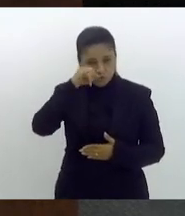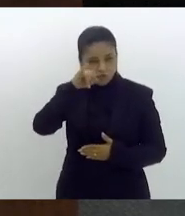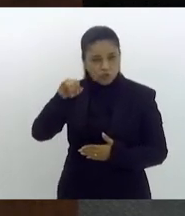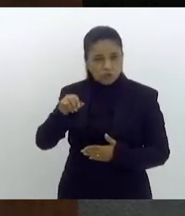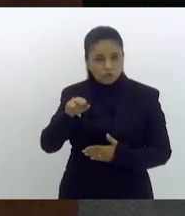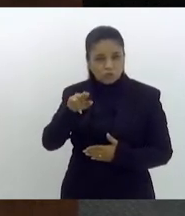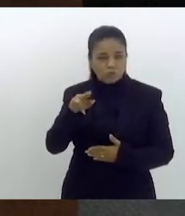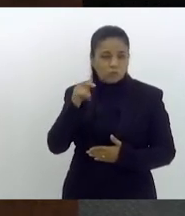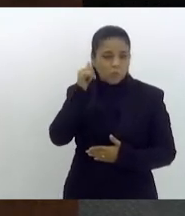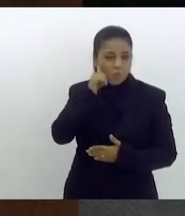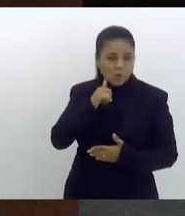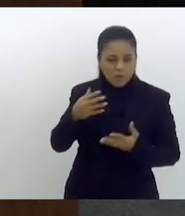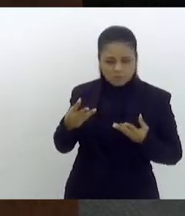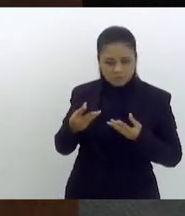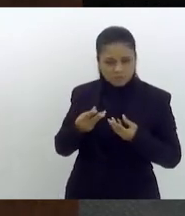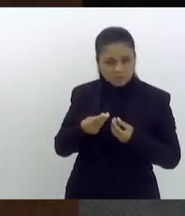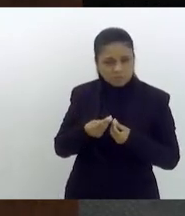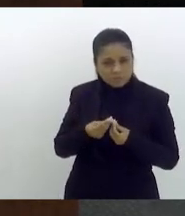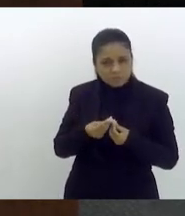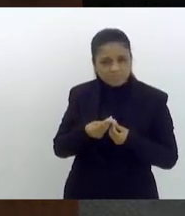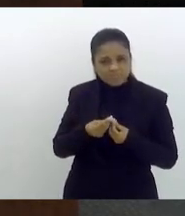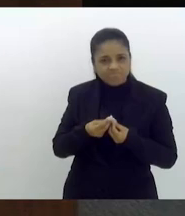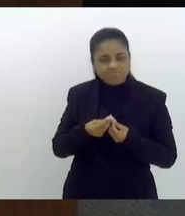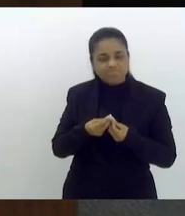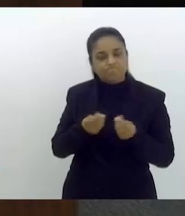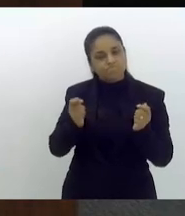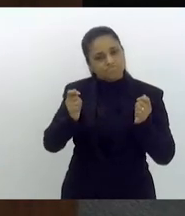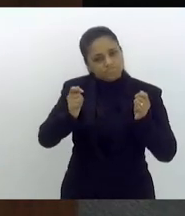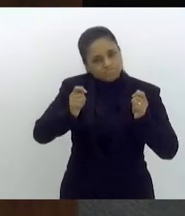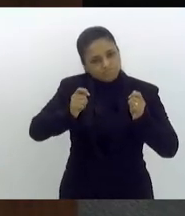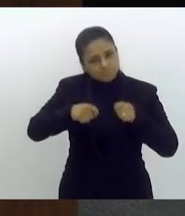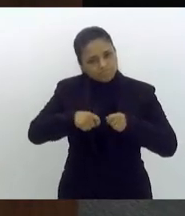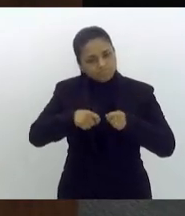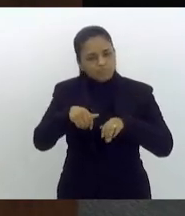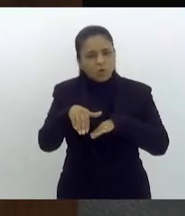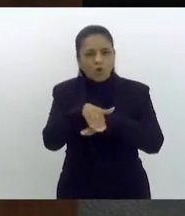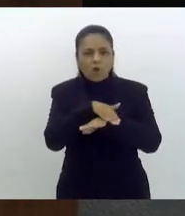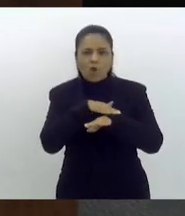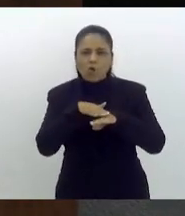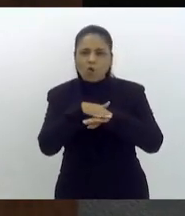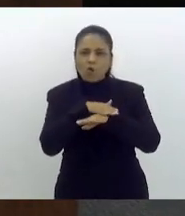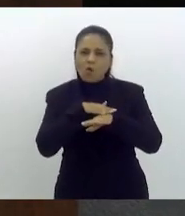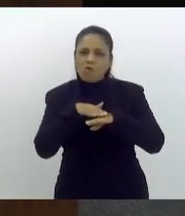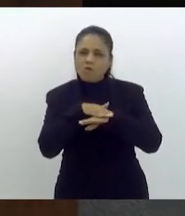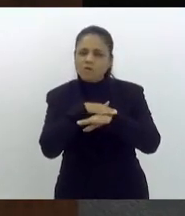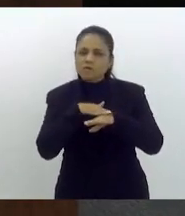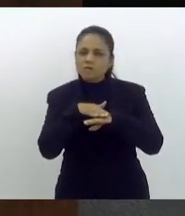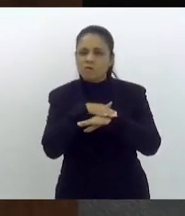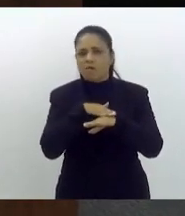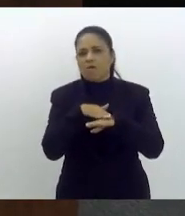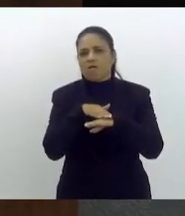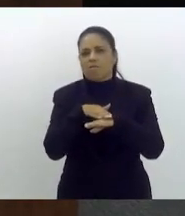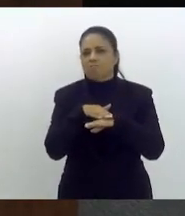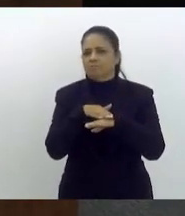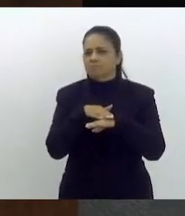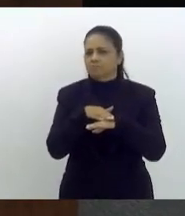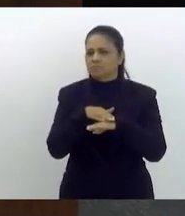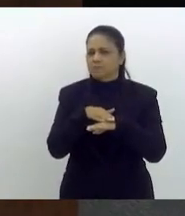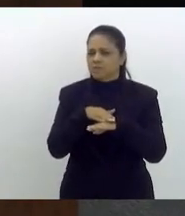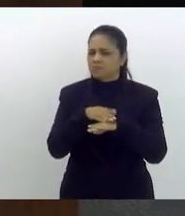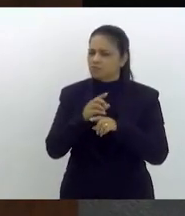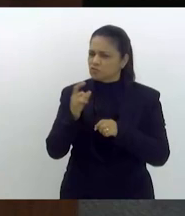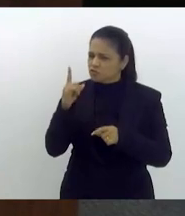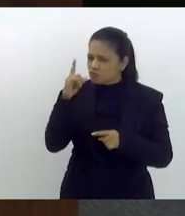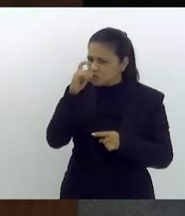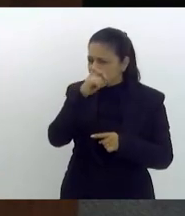sensível eu acho que a senhora poderia né conversar a respeito disso porque é uma situação que fica